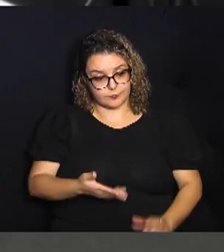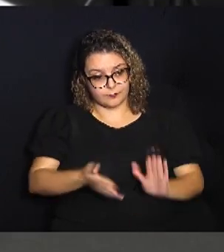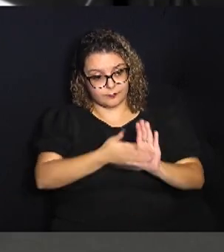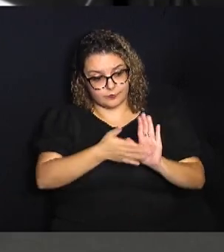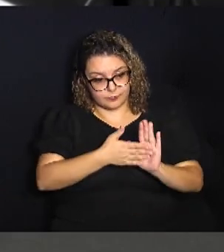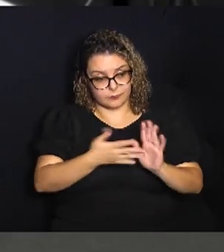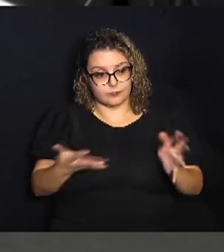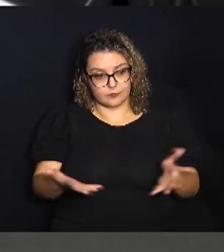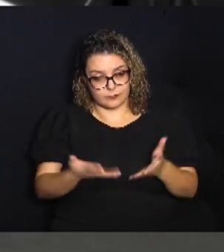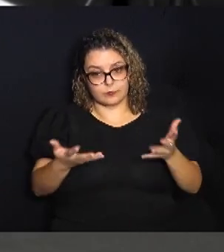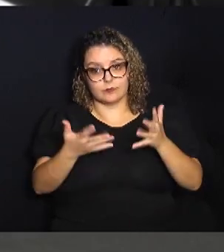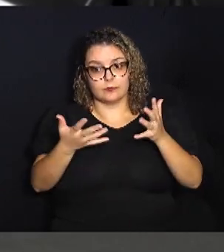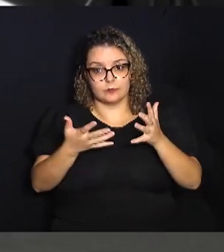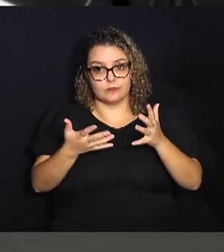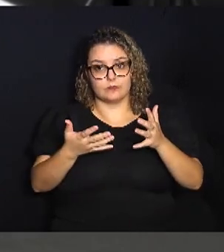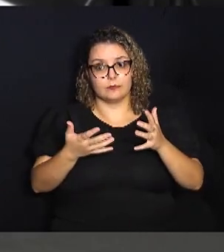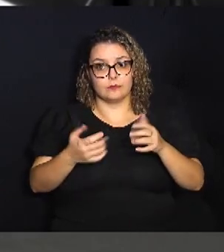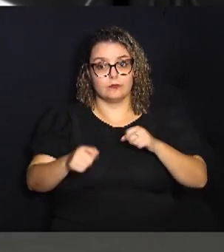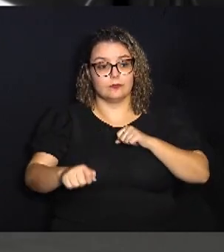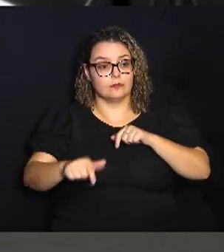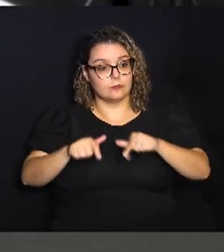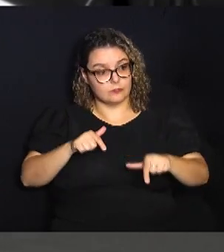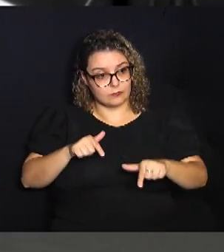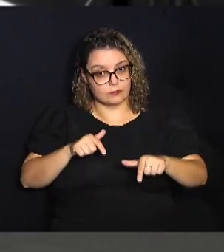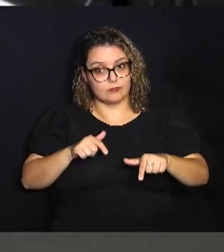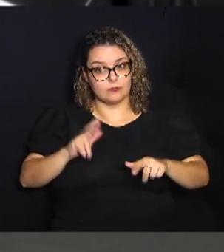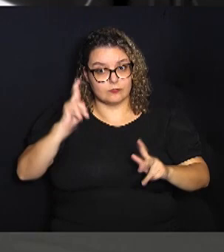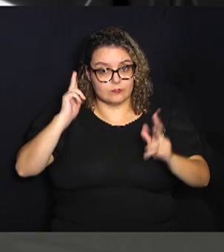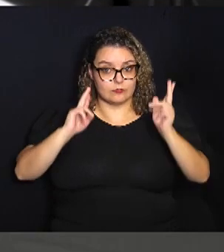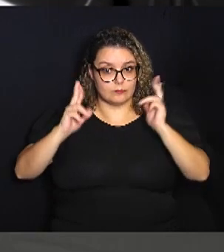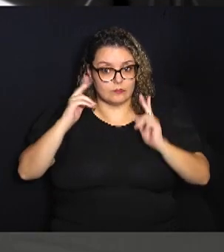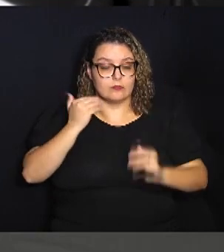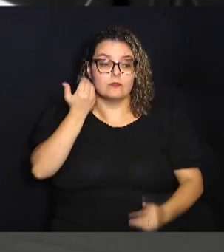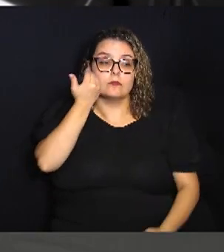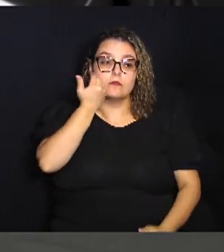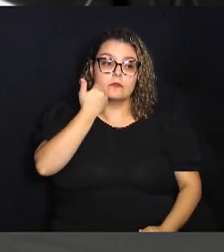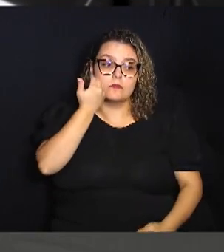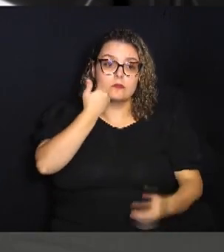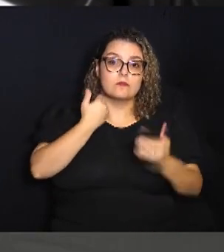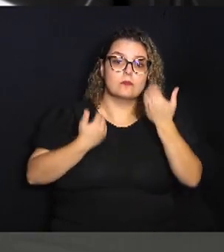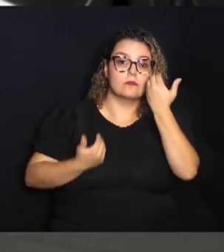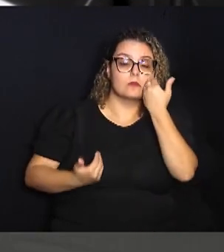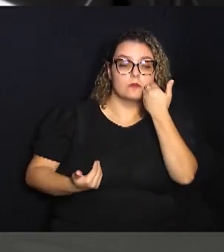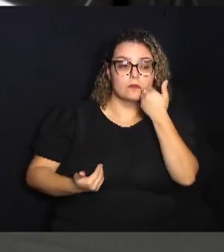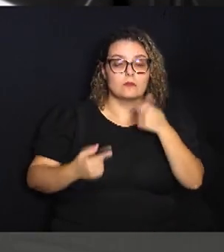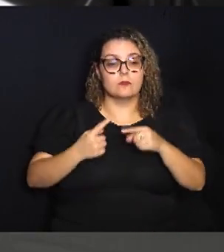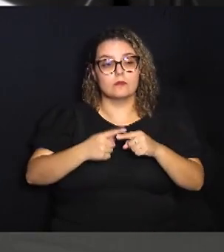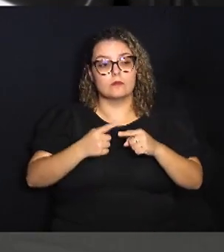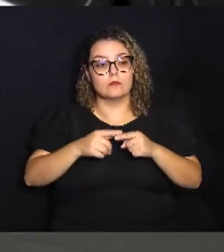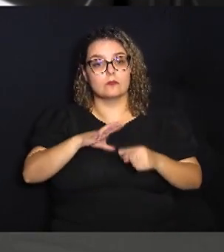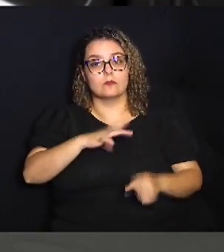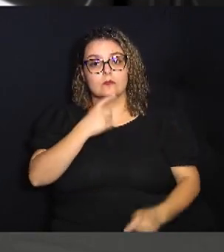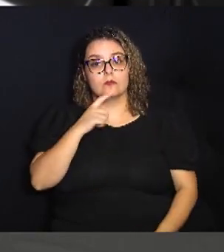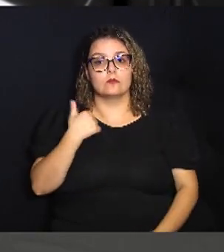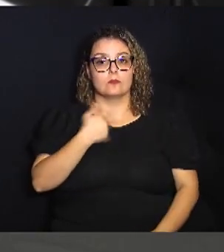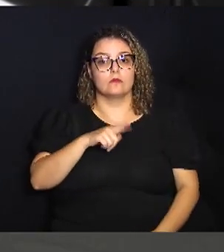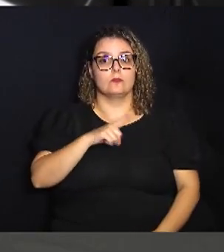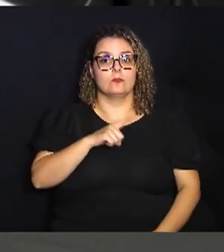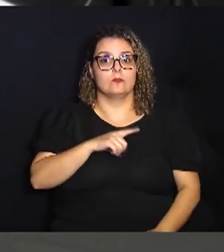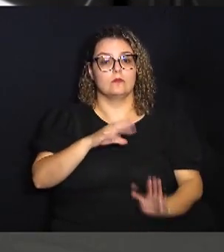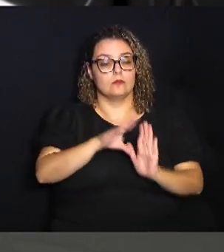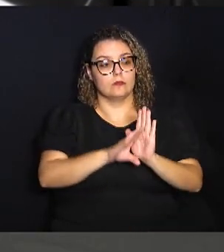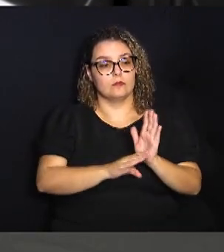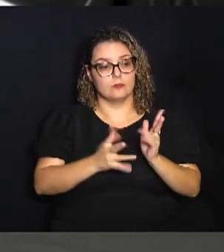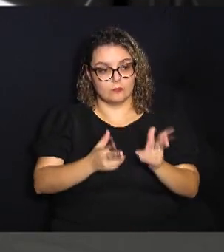de incentivo à formação de cabeleireiros e barbeiros. Por que Campinas é preciso que nossa cidade tenha um programa